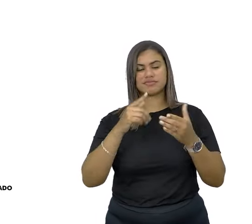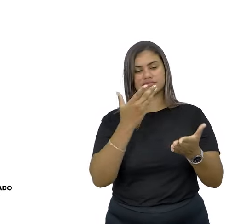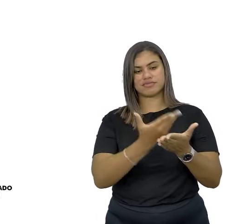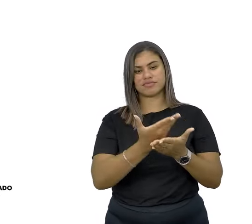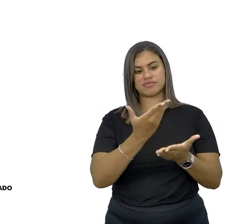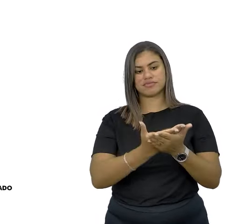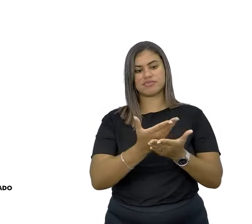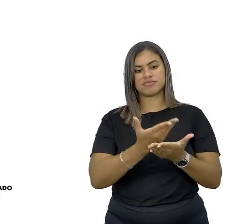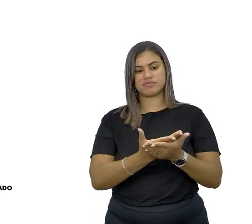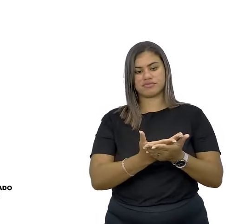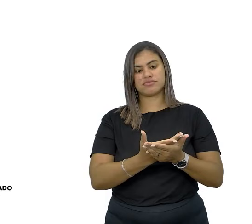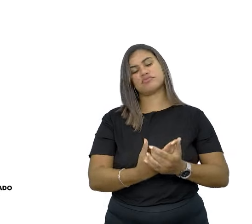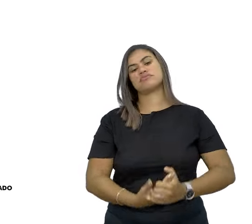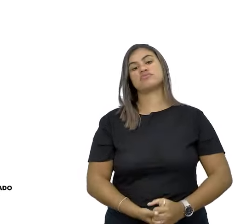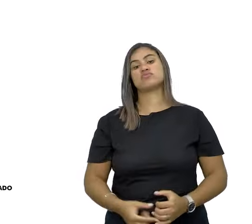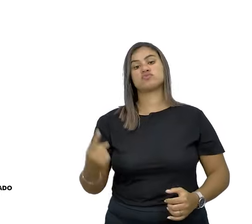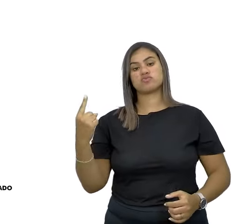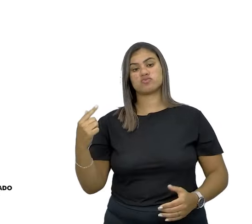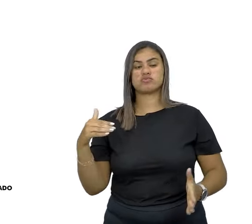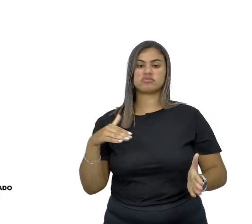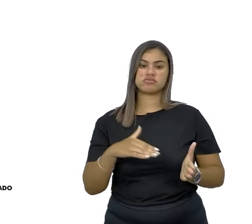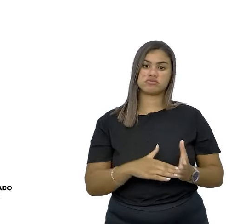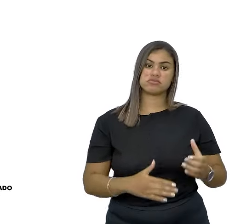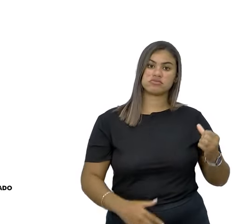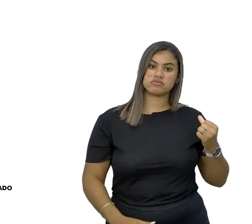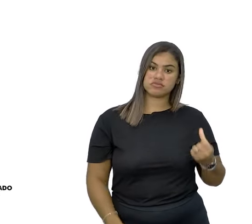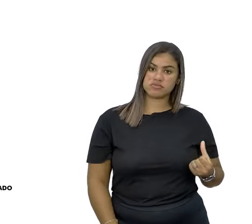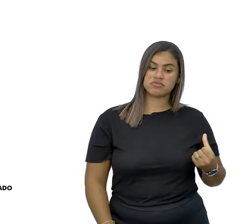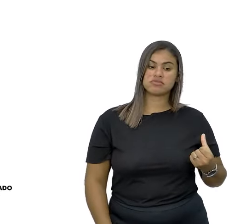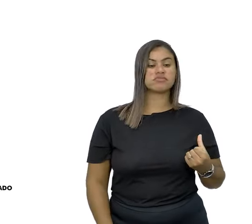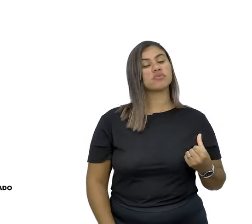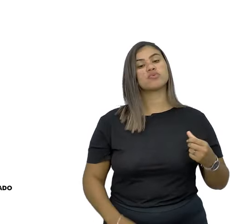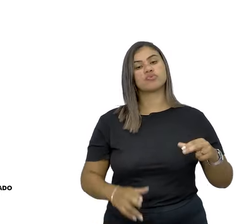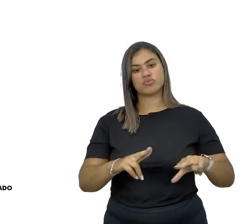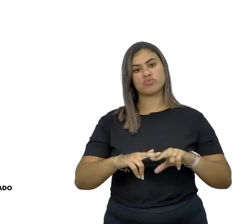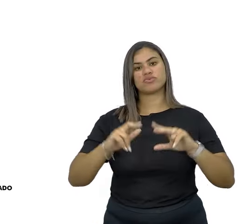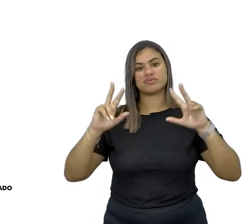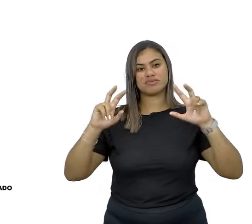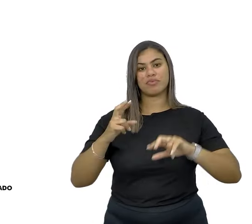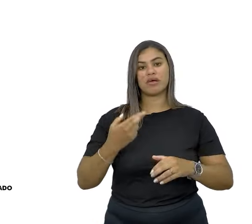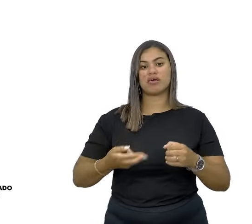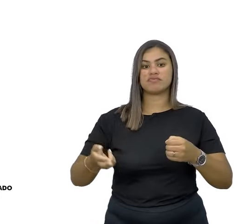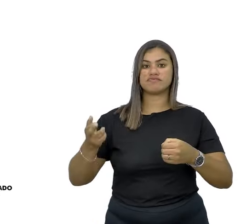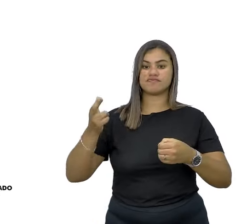até 6. Tanto é que é retomando o que aprendemos.